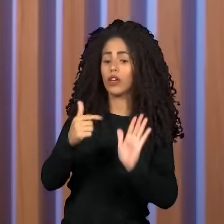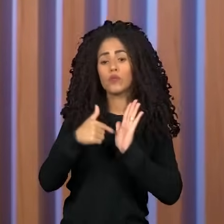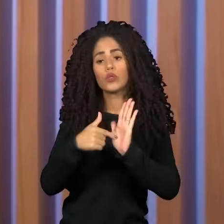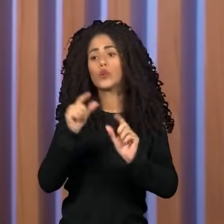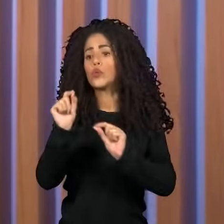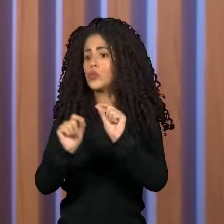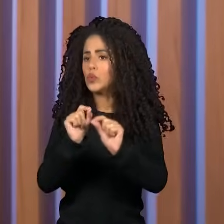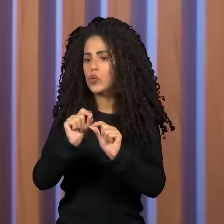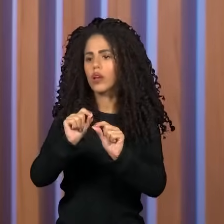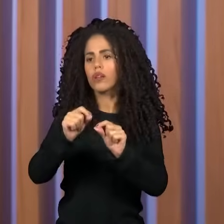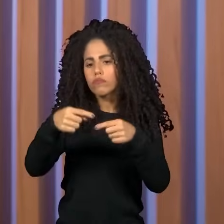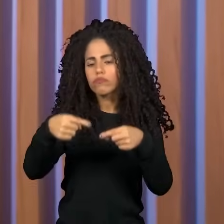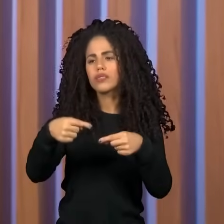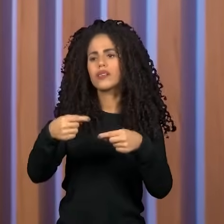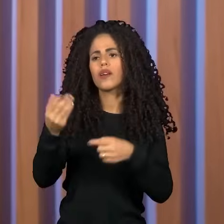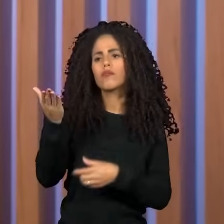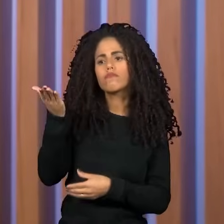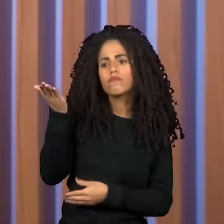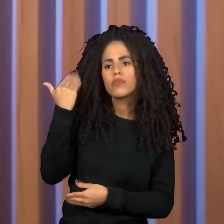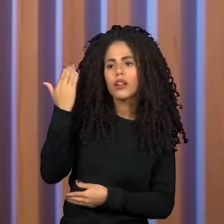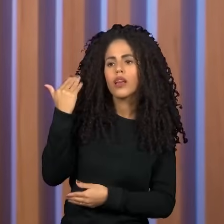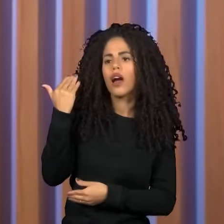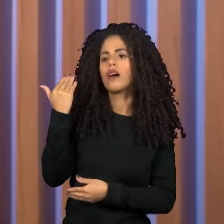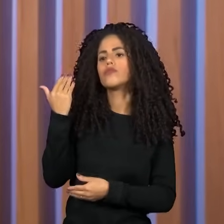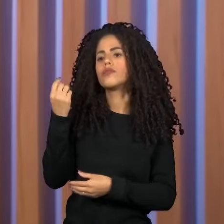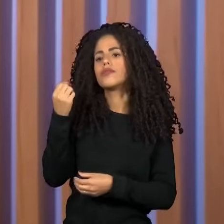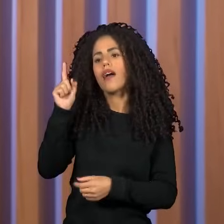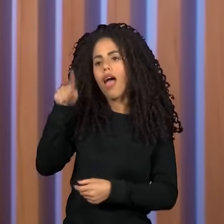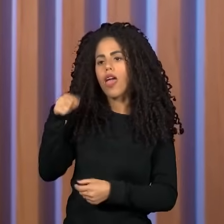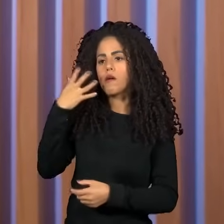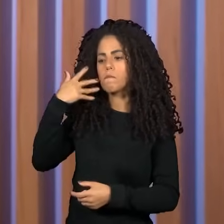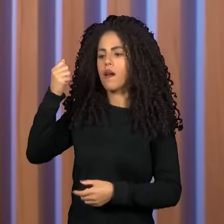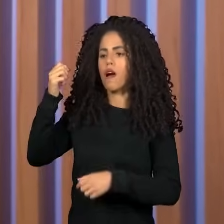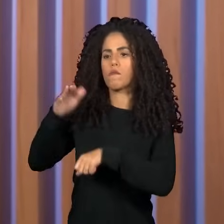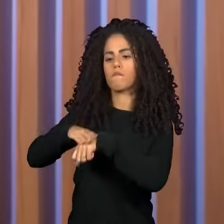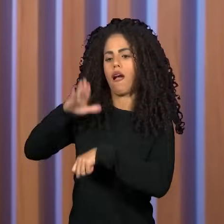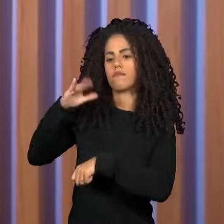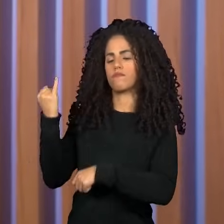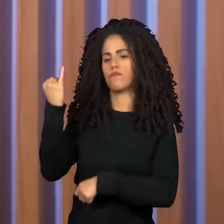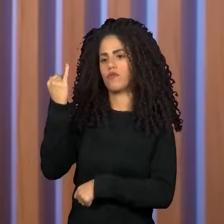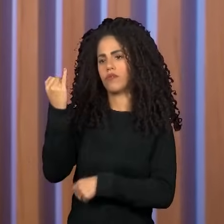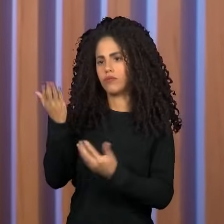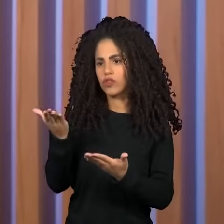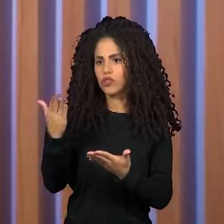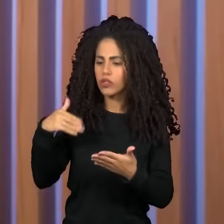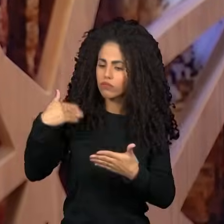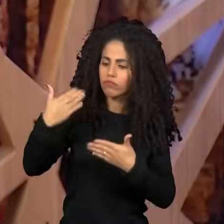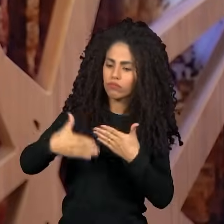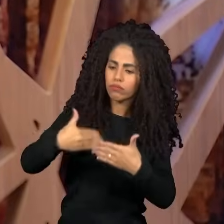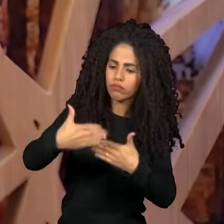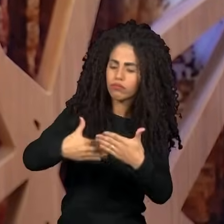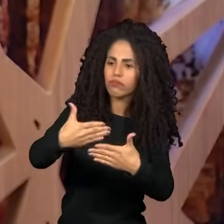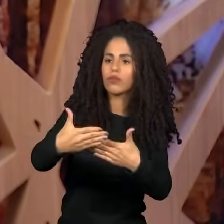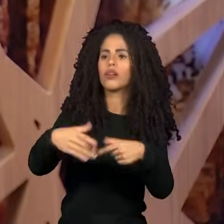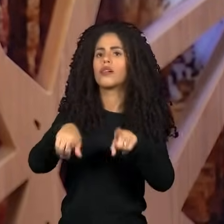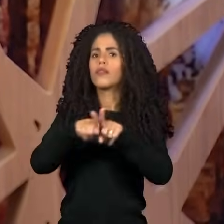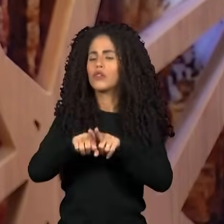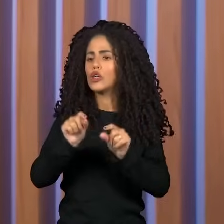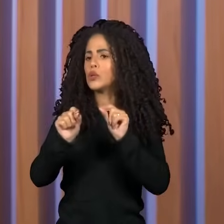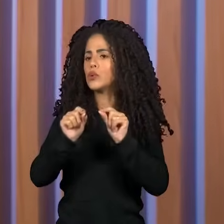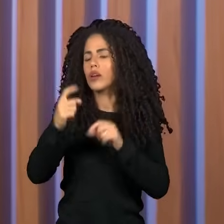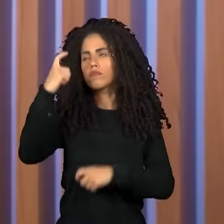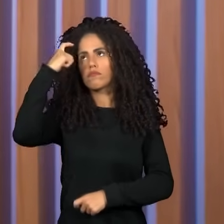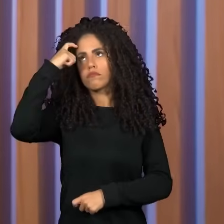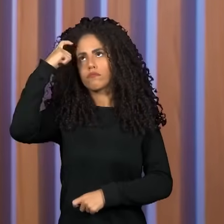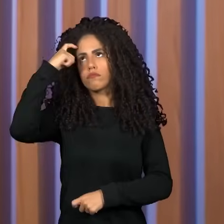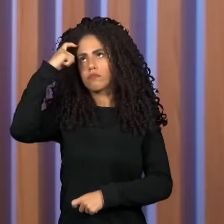que se propõe ausente, mas que na nossa construção de amor, na nossa trajetória, na travessia, que a Catiúcia fala bastante, é